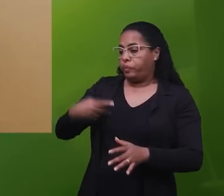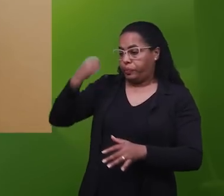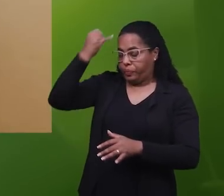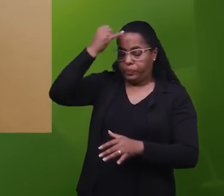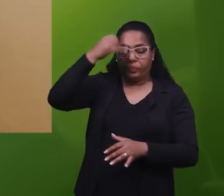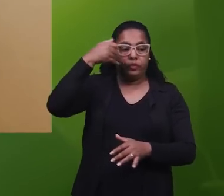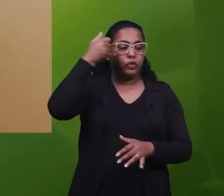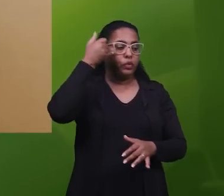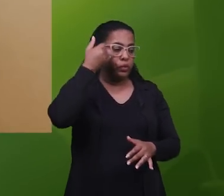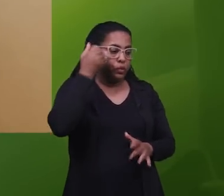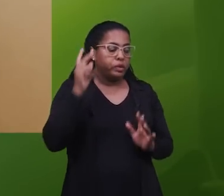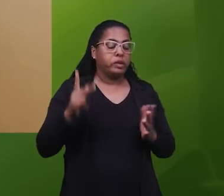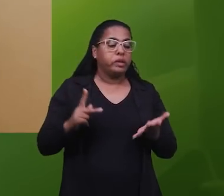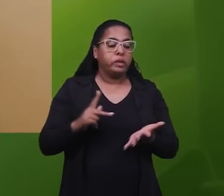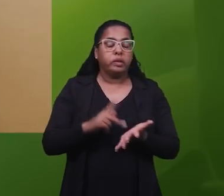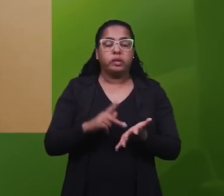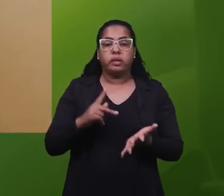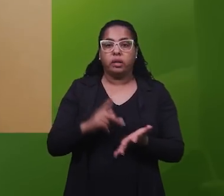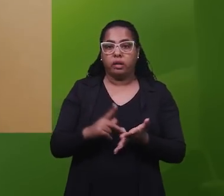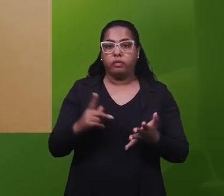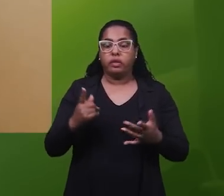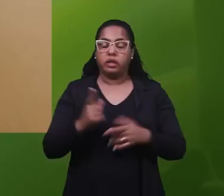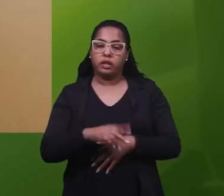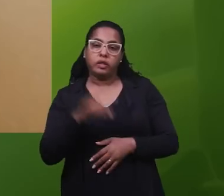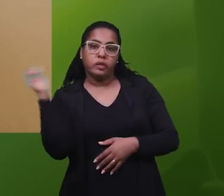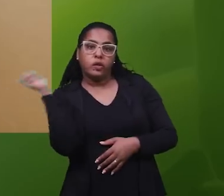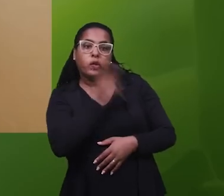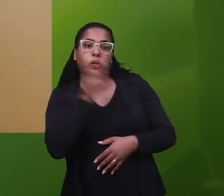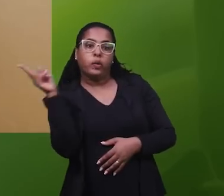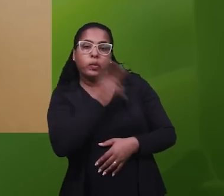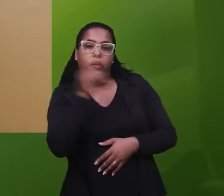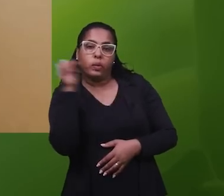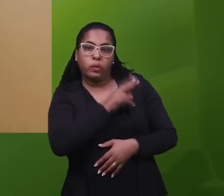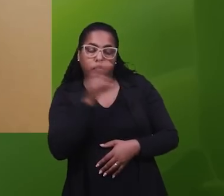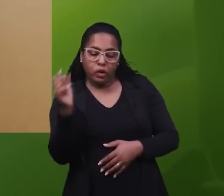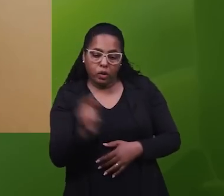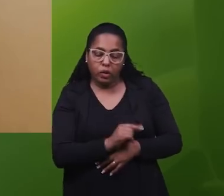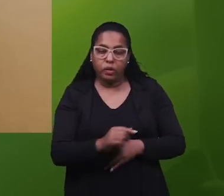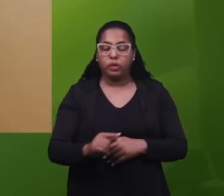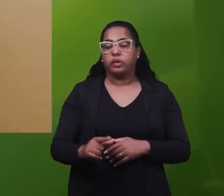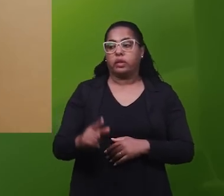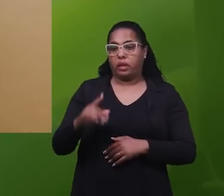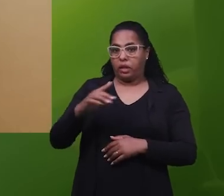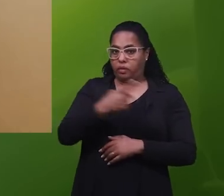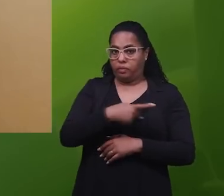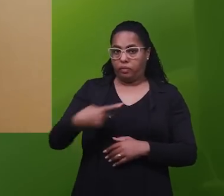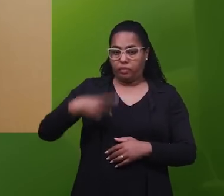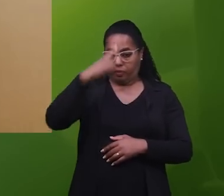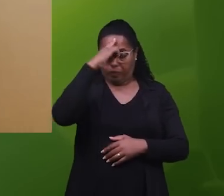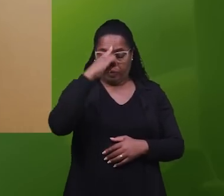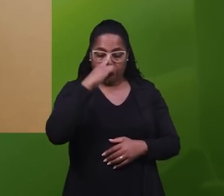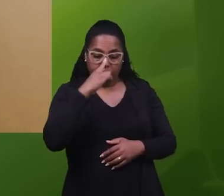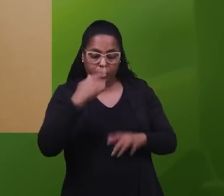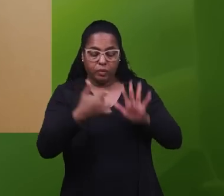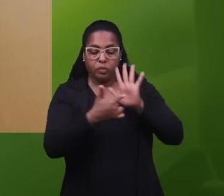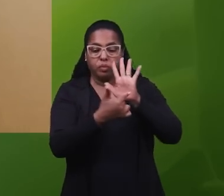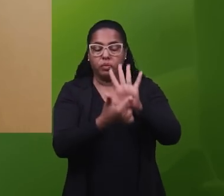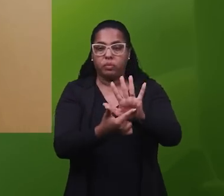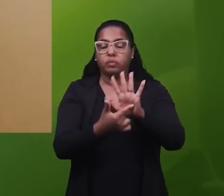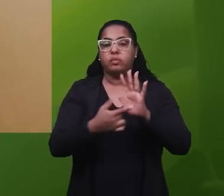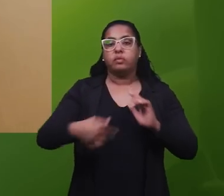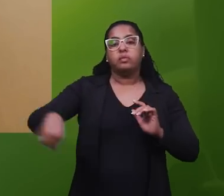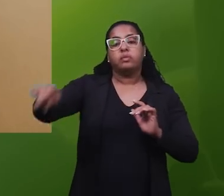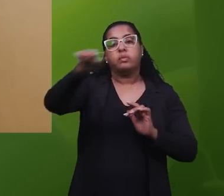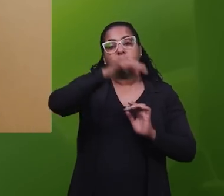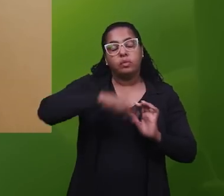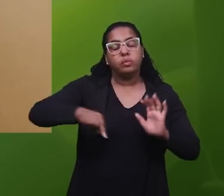Josias, na verdade, o que essa questão da velocidade, que foi bem colocada pelo Daniel, é o